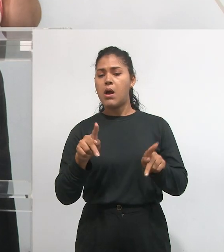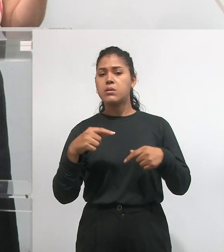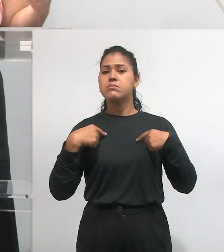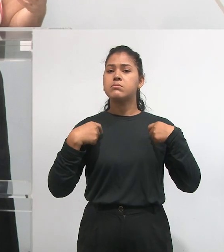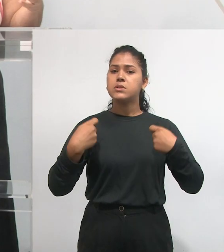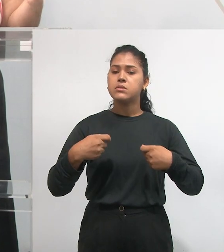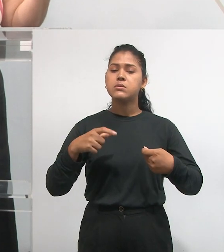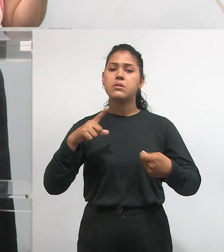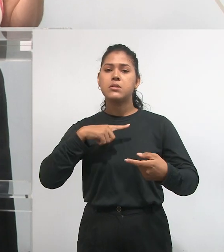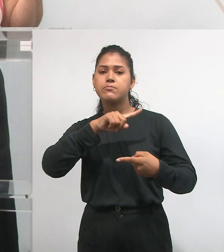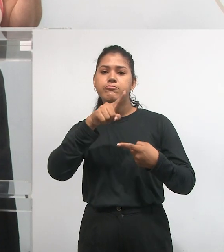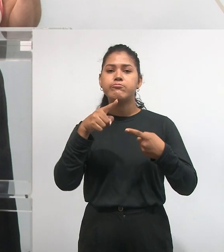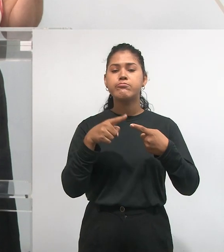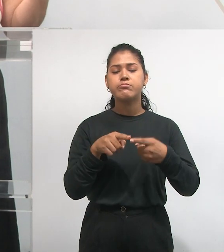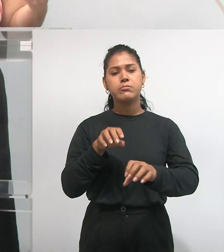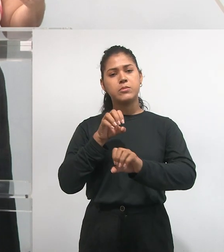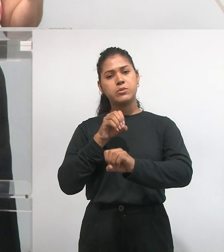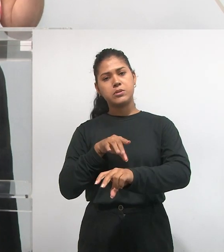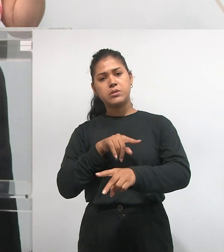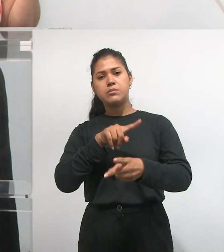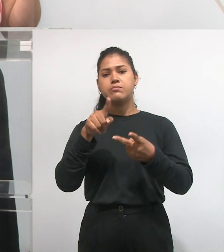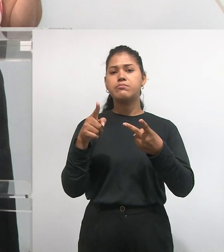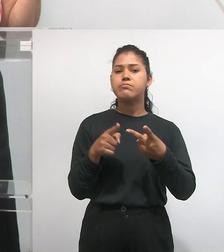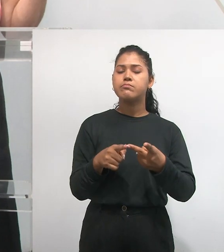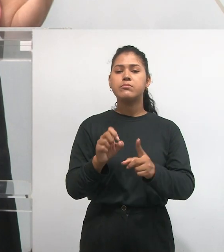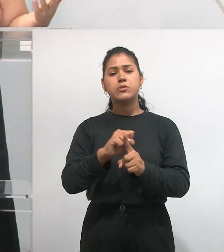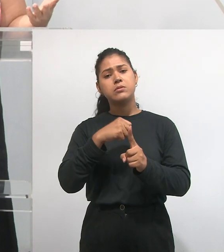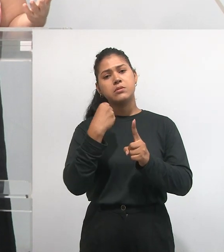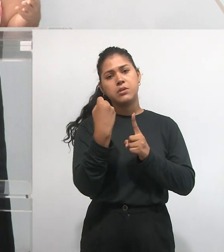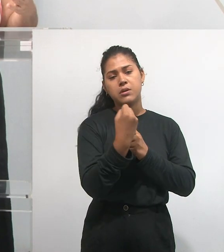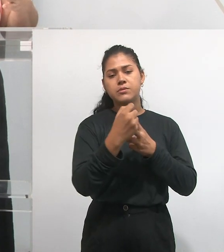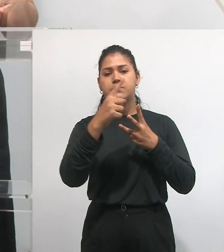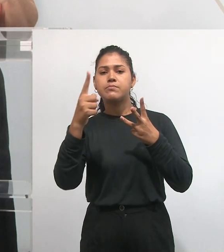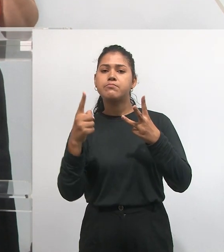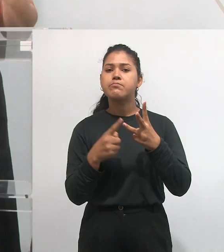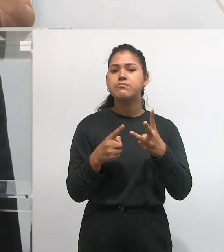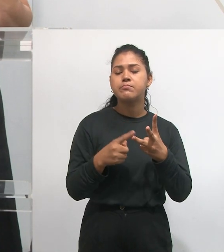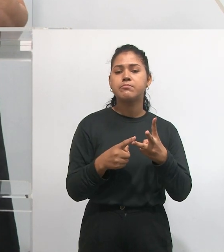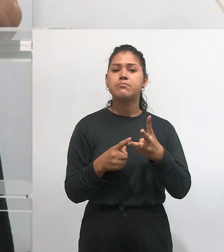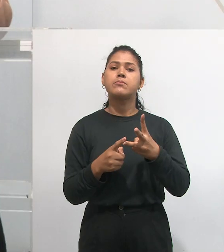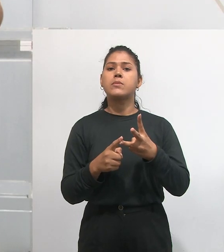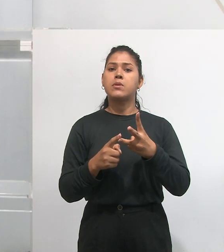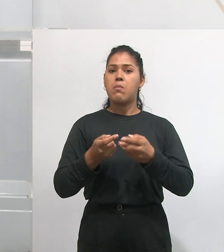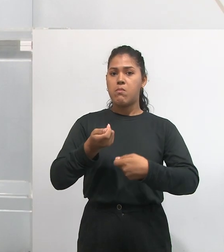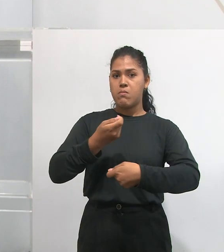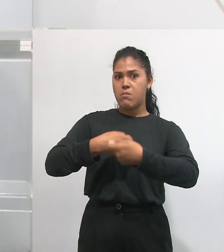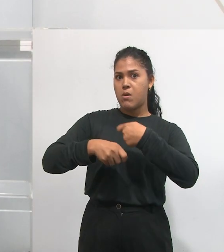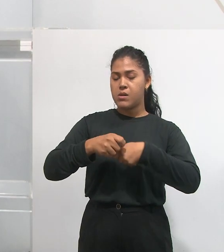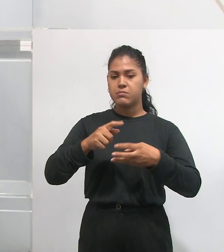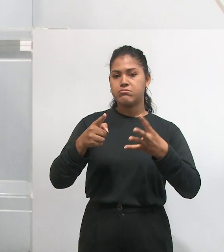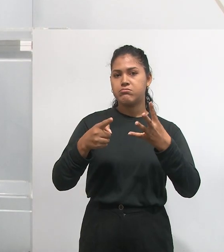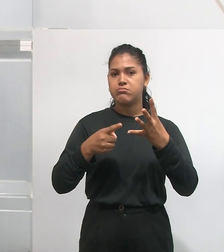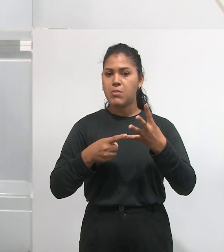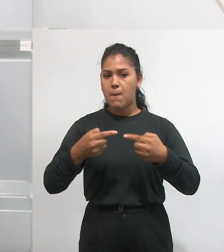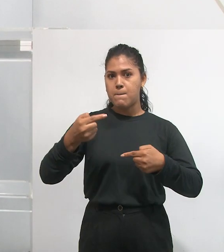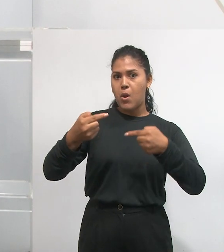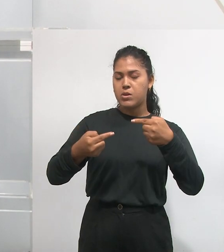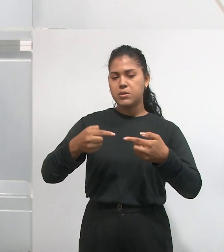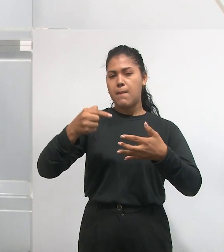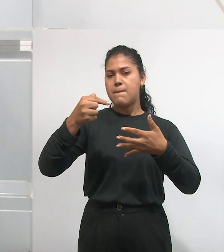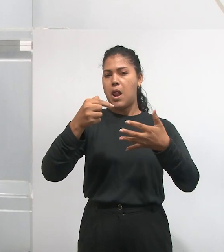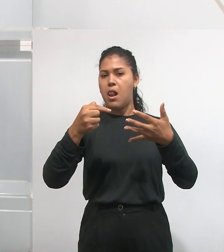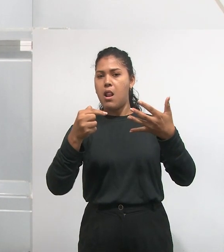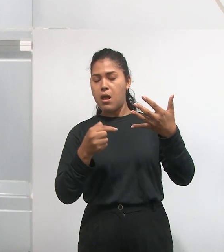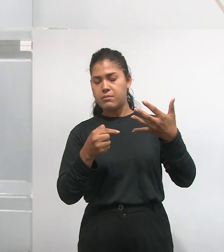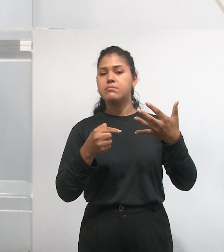a educação, a sociedade, economia, políticas. Então, é harmonizar, né?